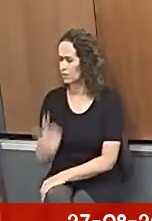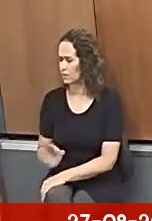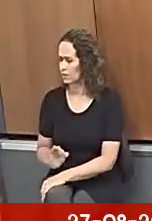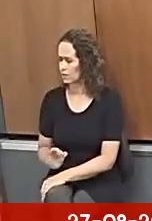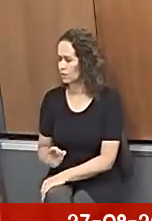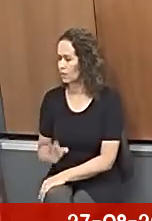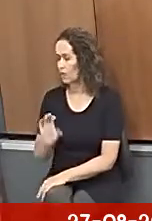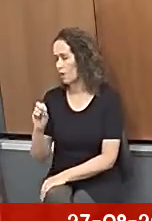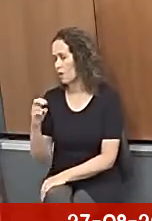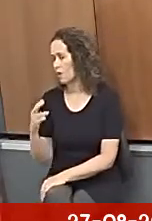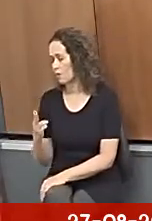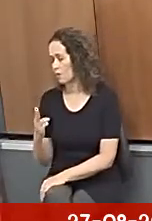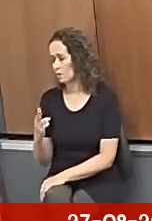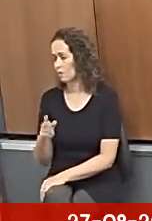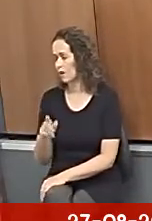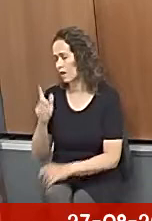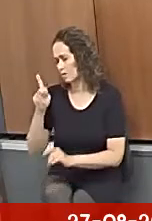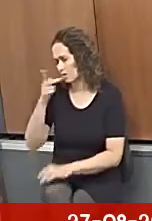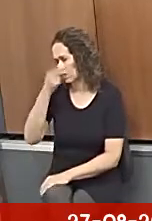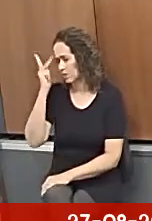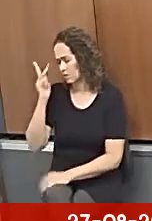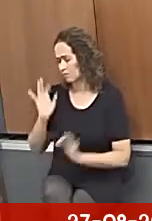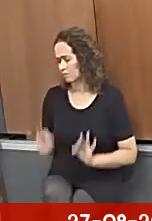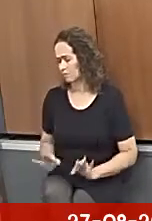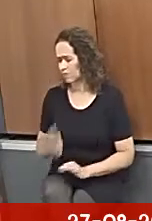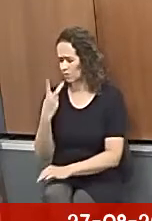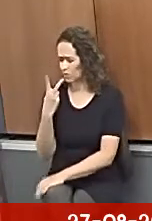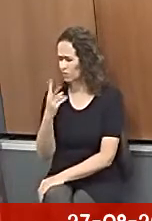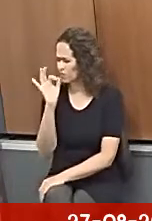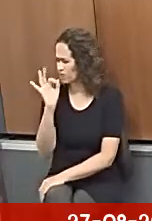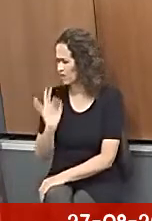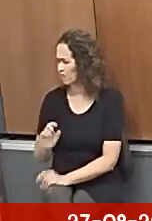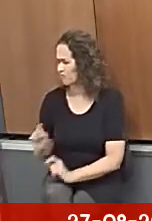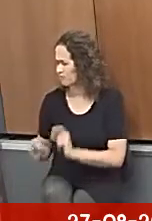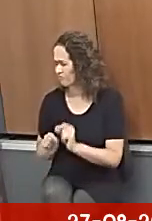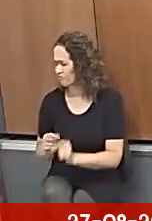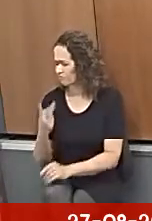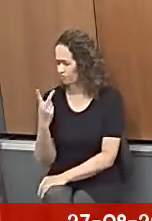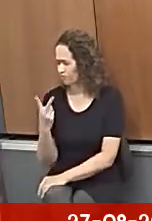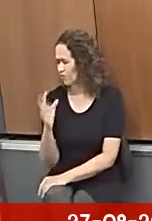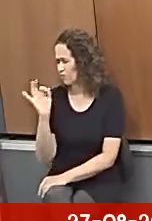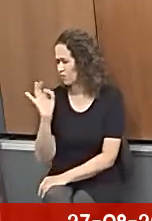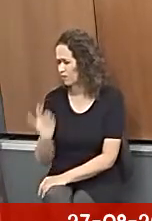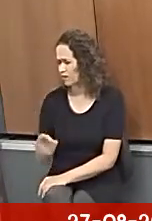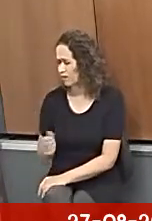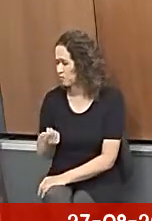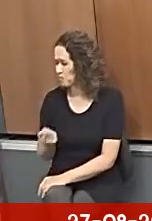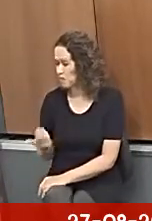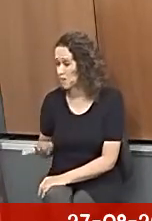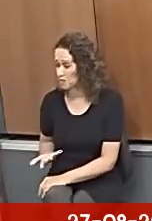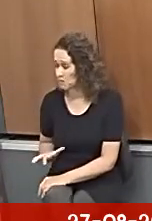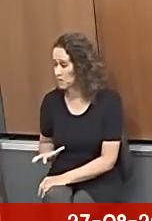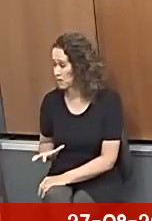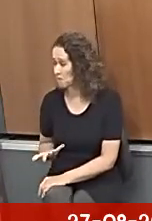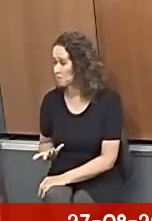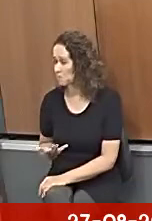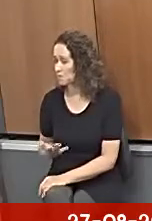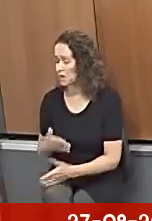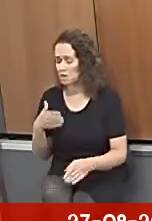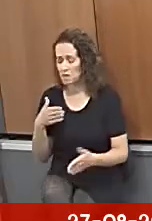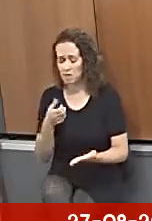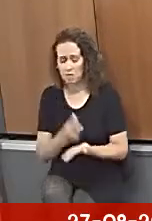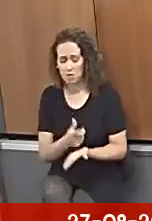têm garantia de assento que é 2% aqui foi dito que os ingressos acabam e essas pessoas não têm acesso